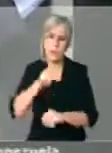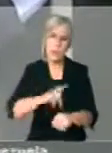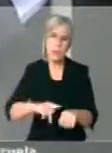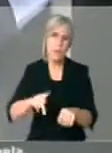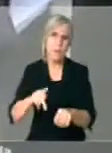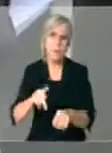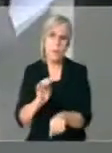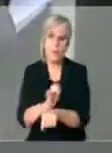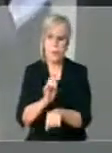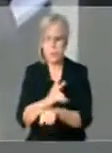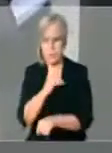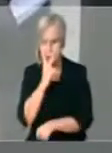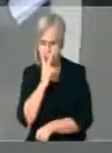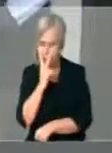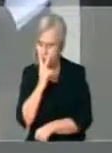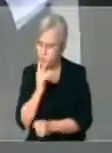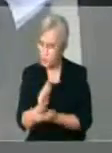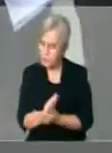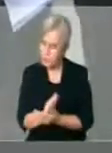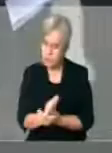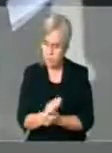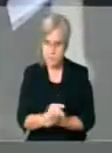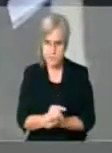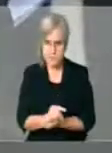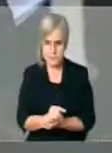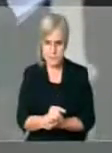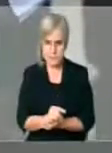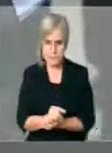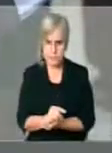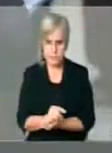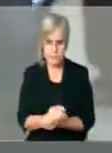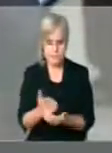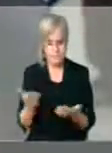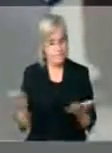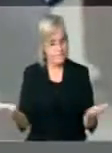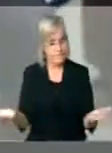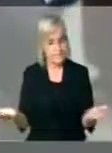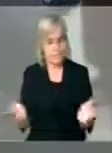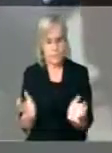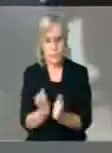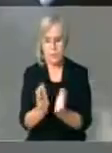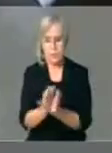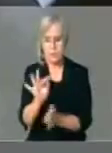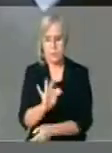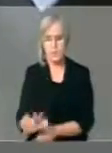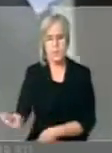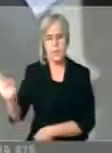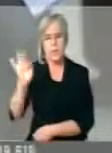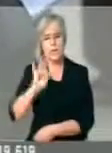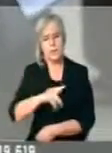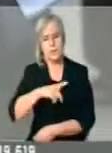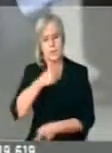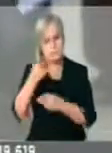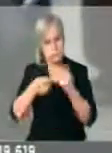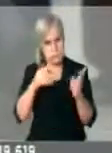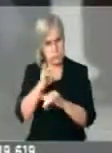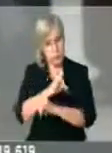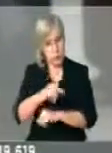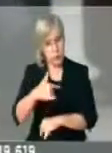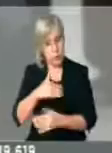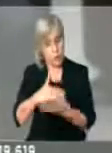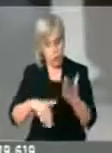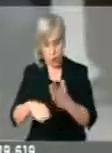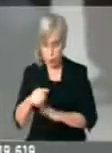insegurança que atingiu todos os níveis da nossa sociedade. Enfim, a bancada federal tem se posicionado no que for